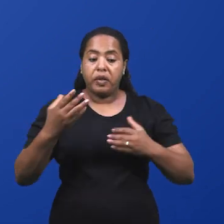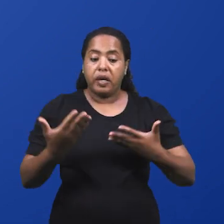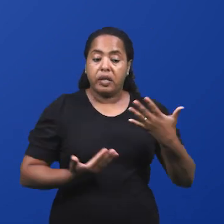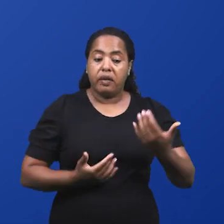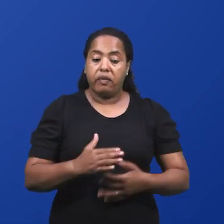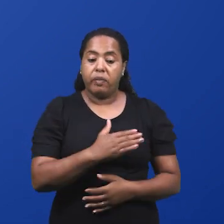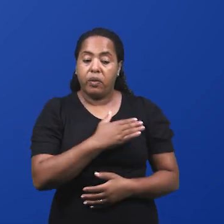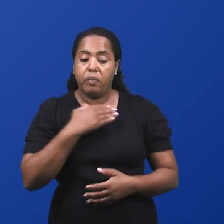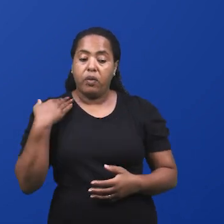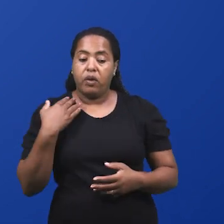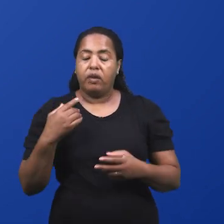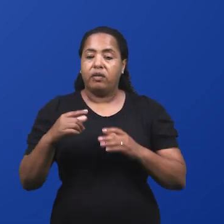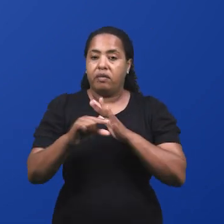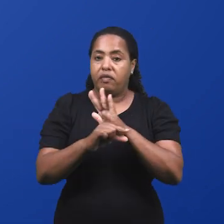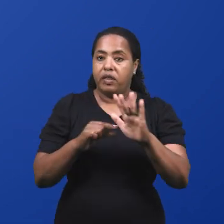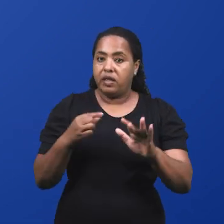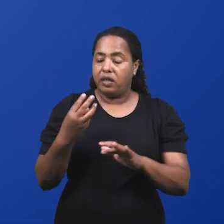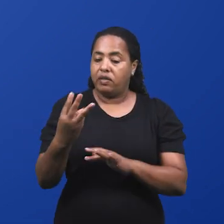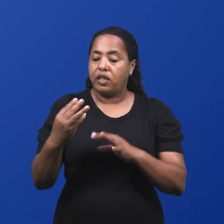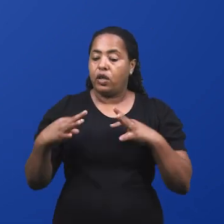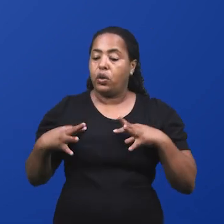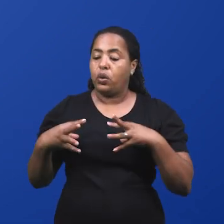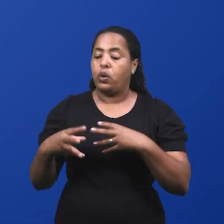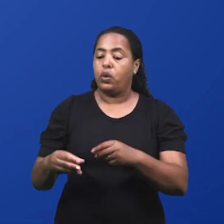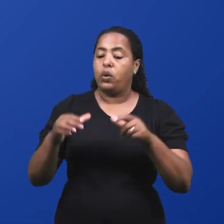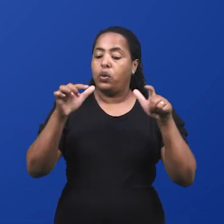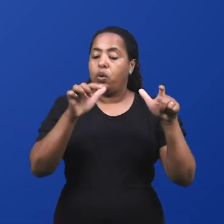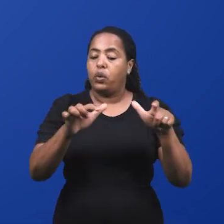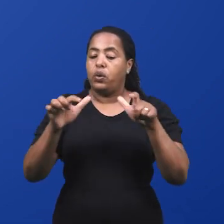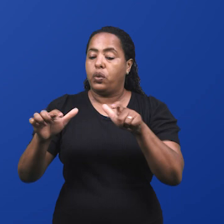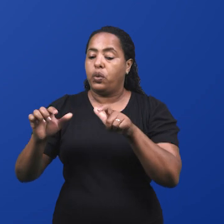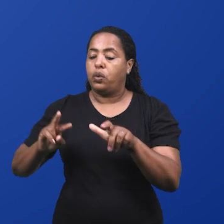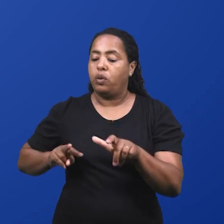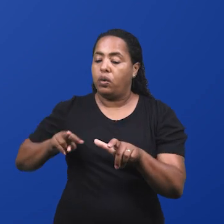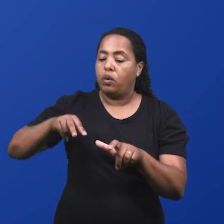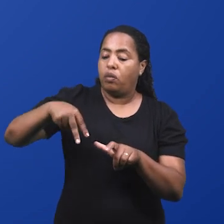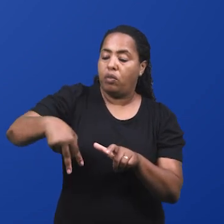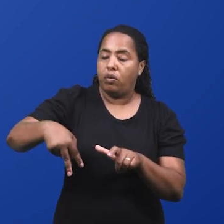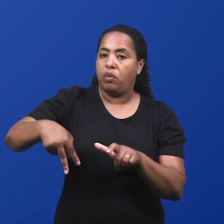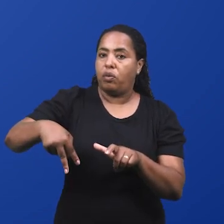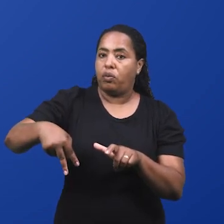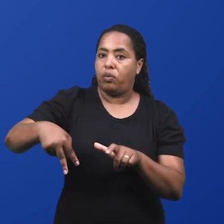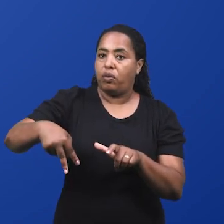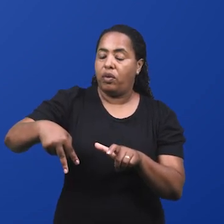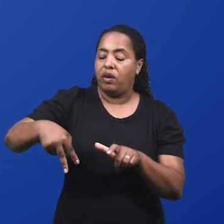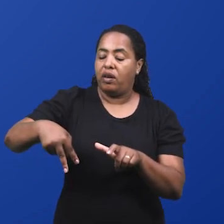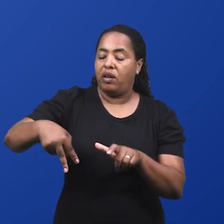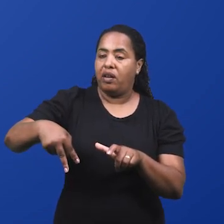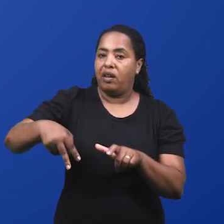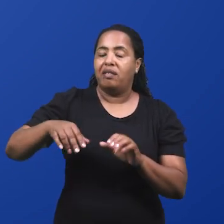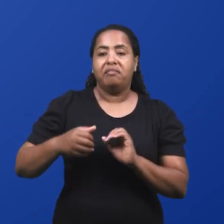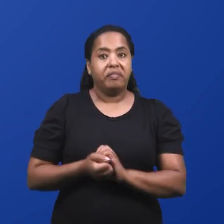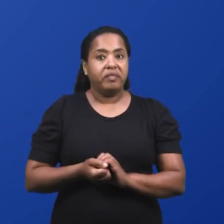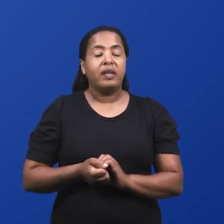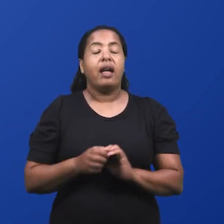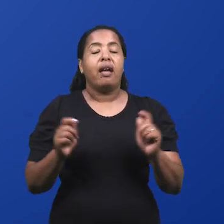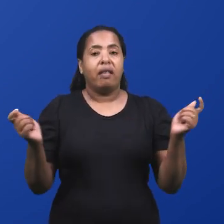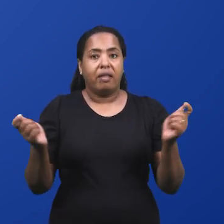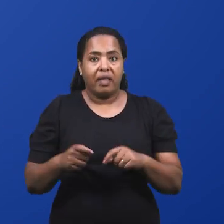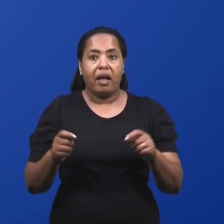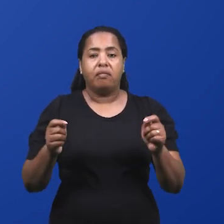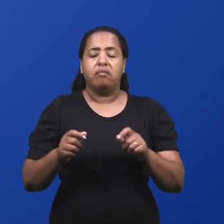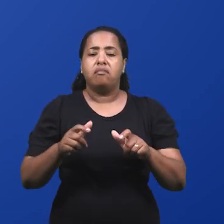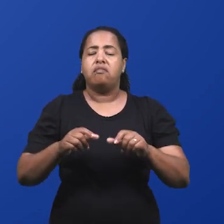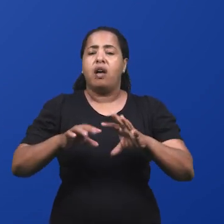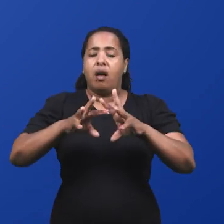primeira parte, Moisés, meu servo, é morto. E no versículo 3, todo lugar que pisar a